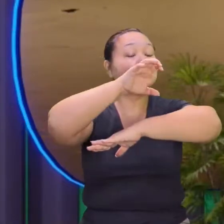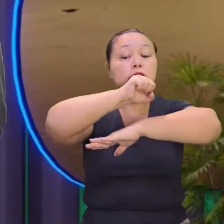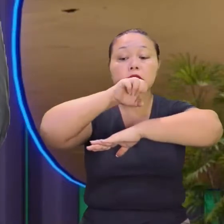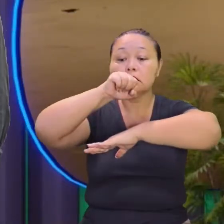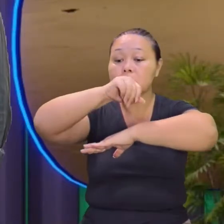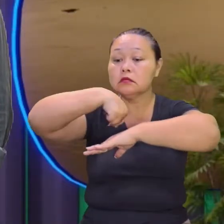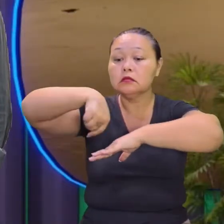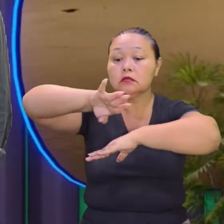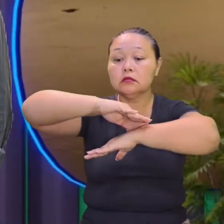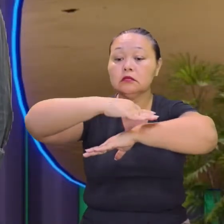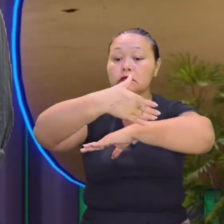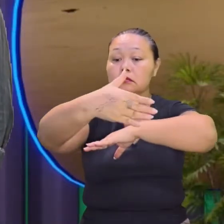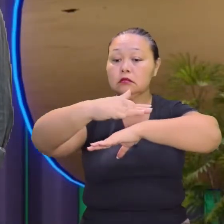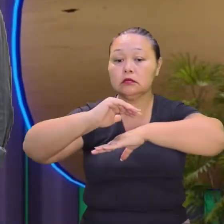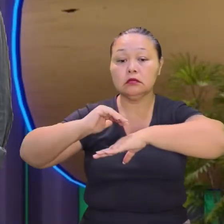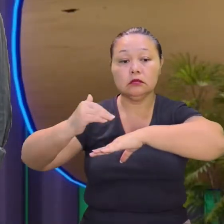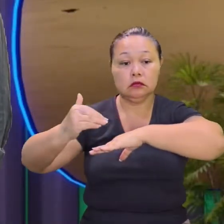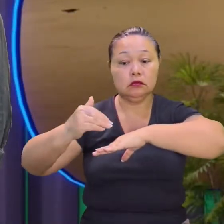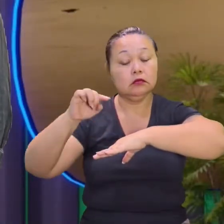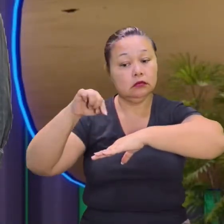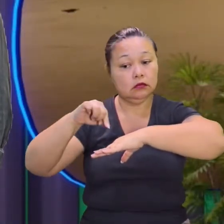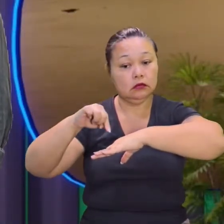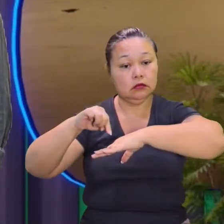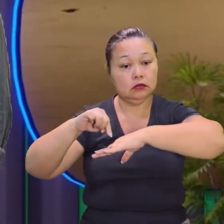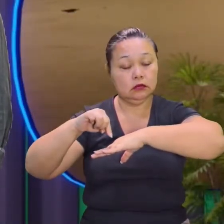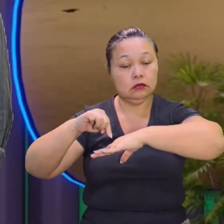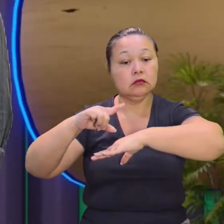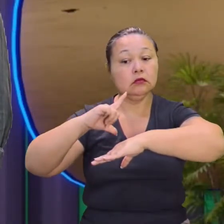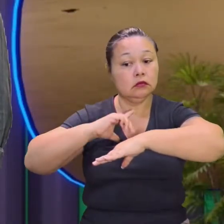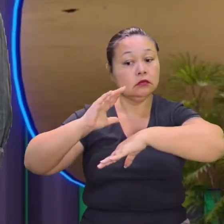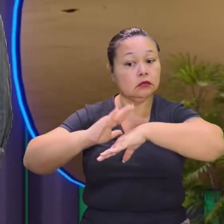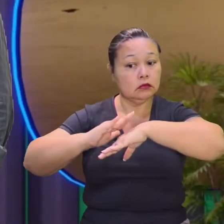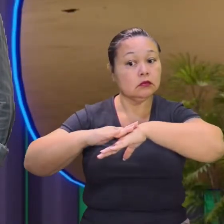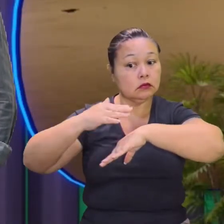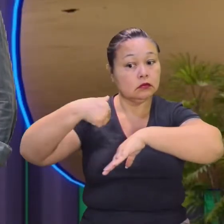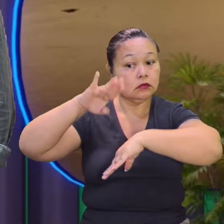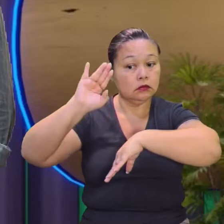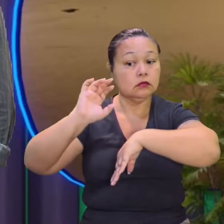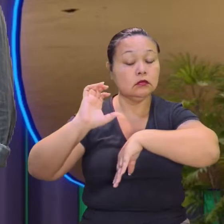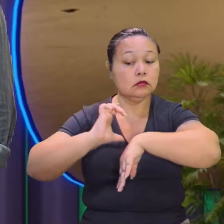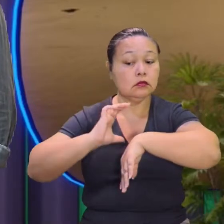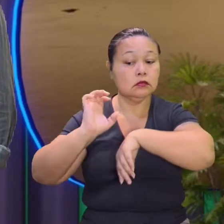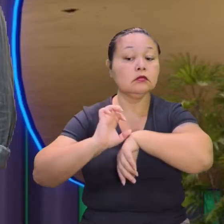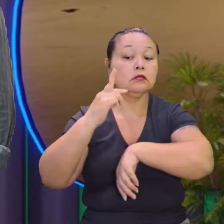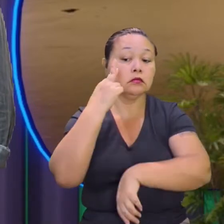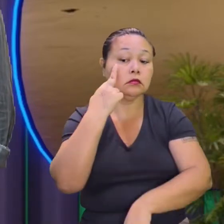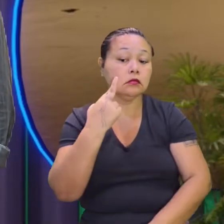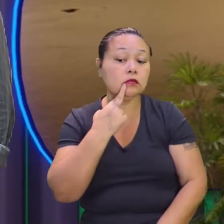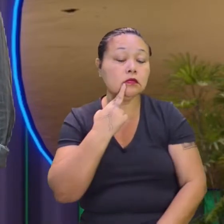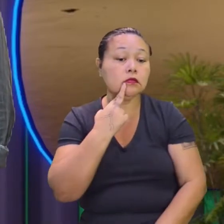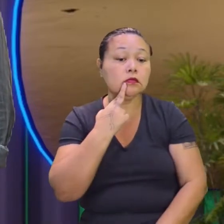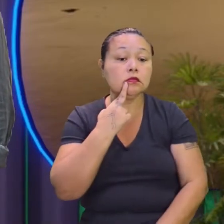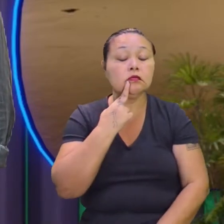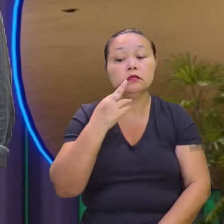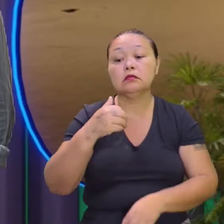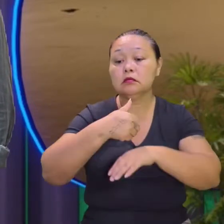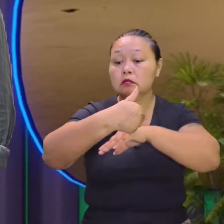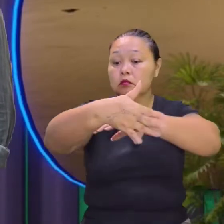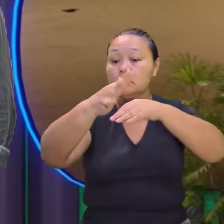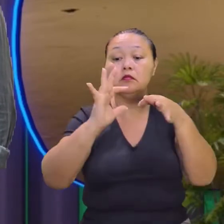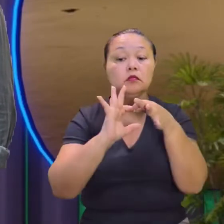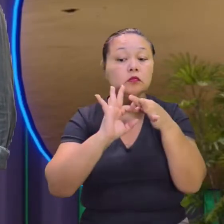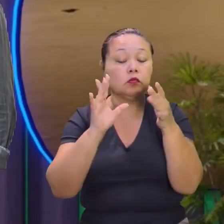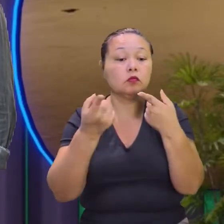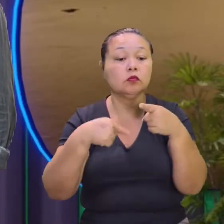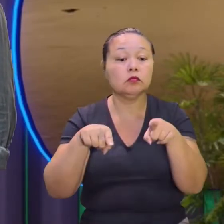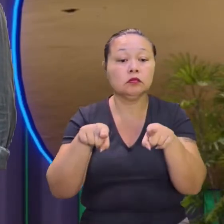alimenta principalmente ali pelo pasto. Esse é o sistema que predomina aqui no estado de Rondônia, sistema extensivo.